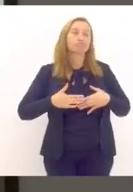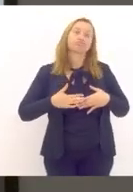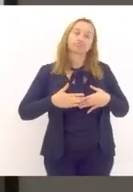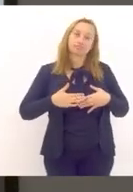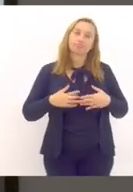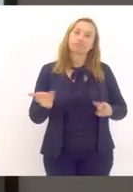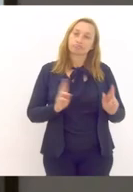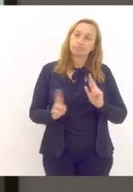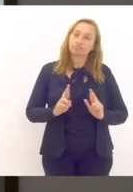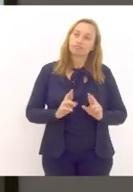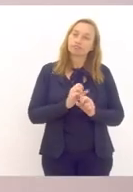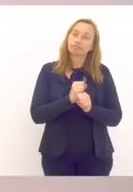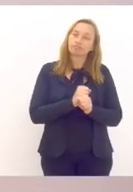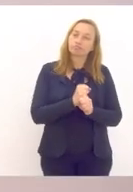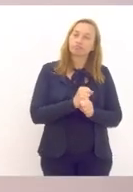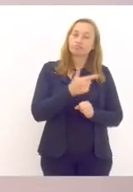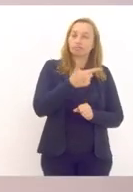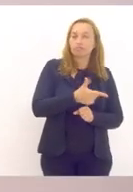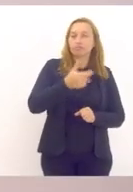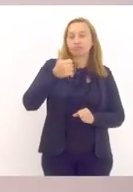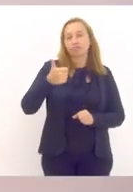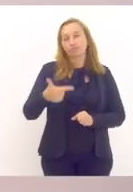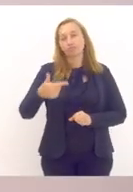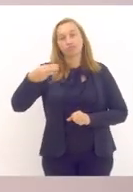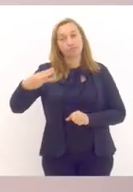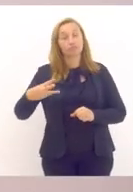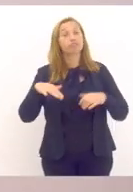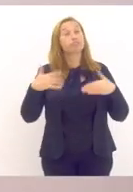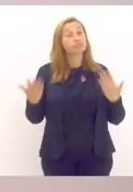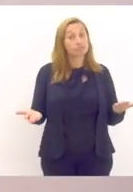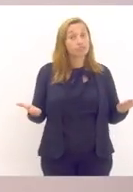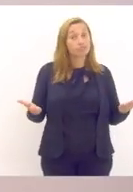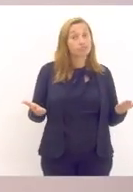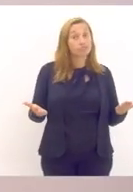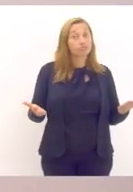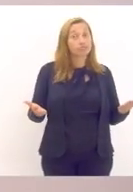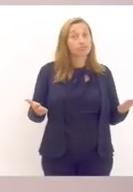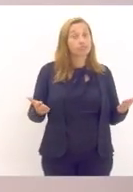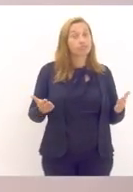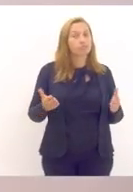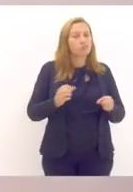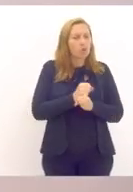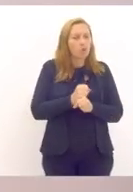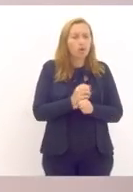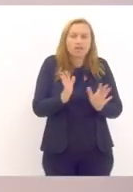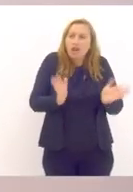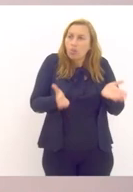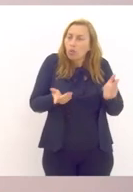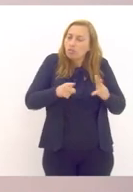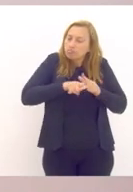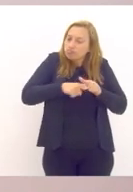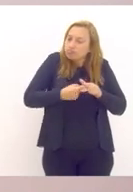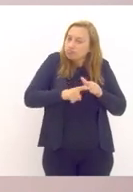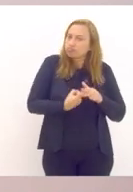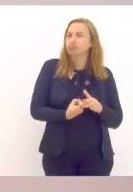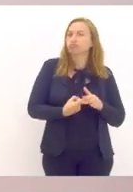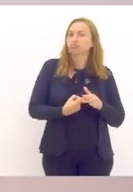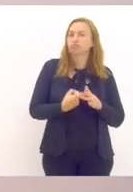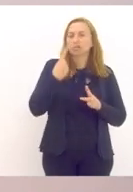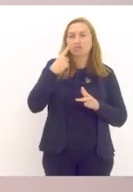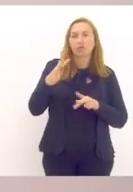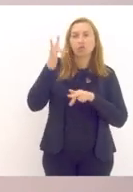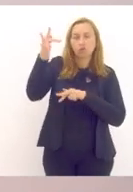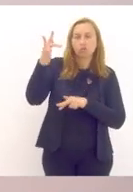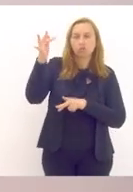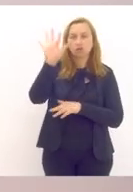em relação ao ano de 2023. Então, e é um ano de ajuste. Acho que esse é o ano que vai definir o futuro da